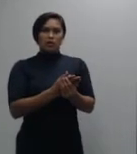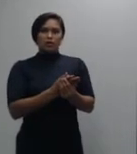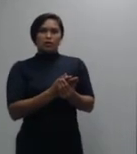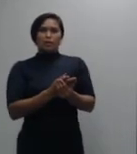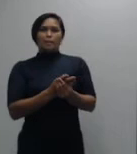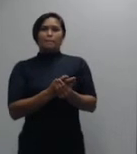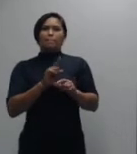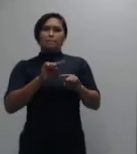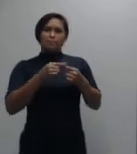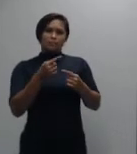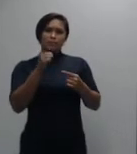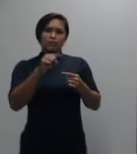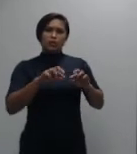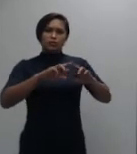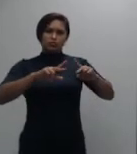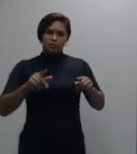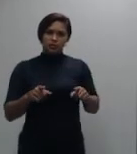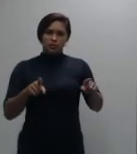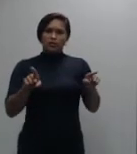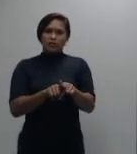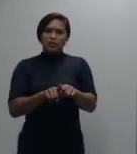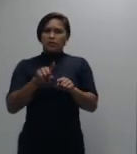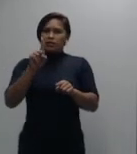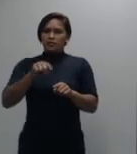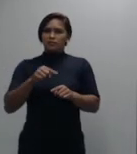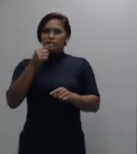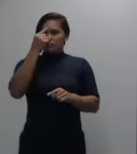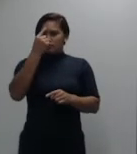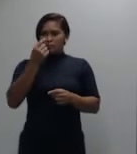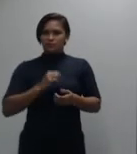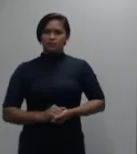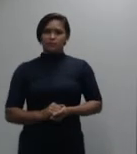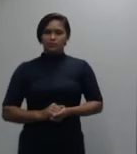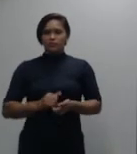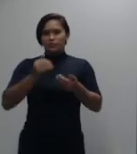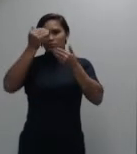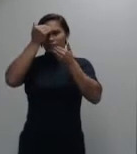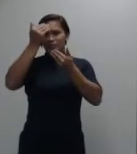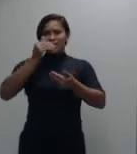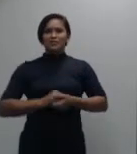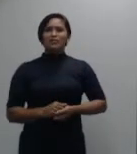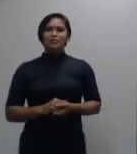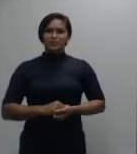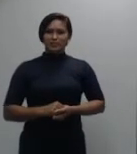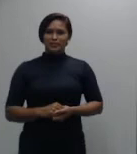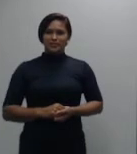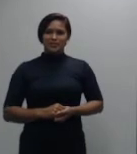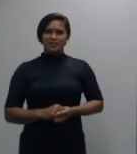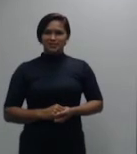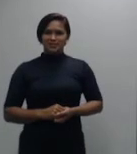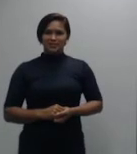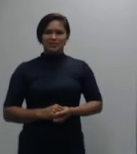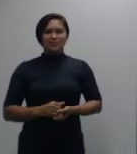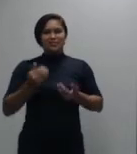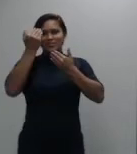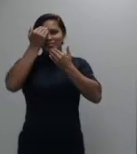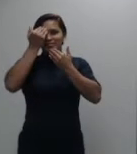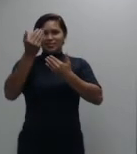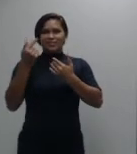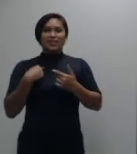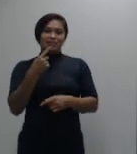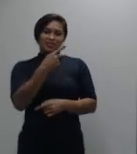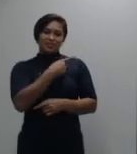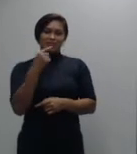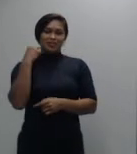diferentes daqueles para os quais ele foi pensado Obrigado você também e agradeço a vossa